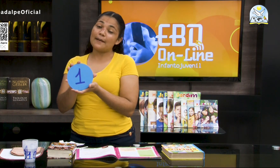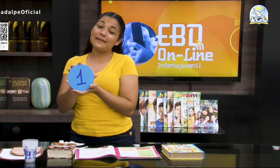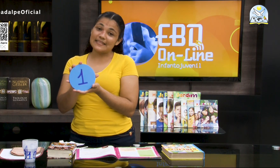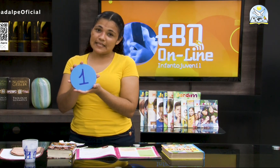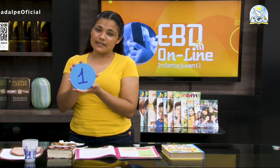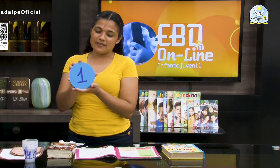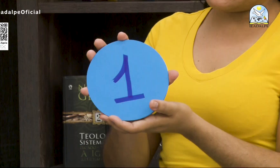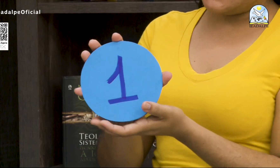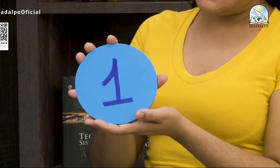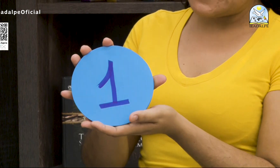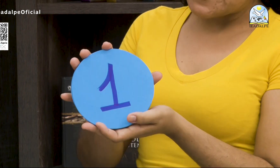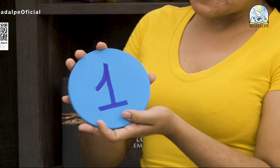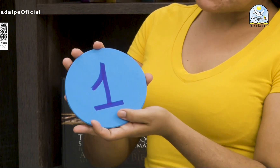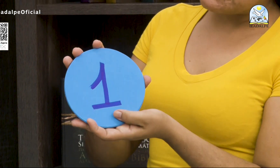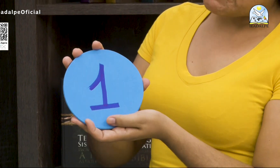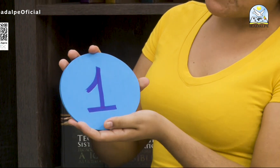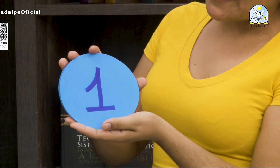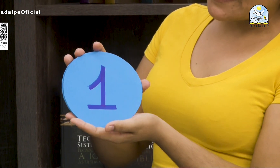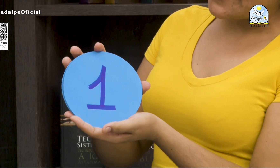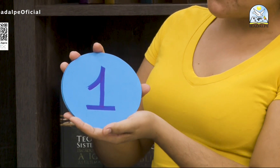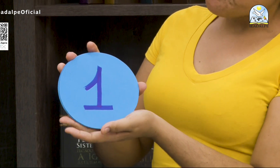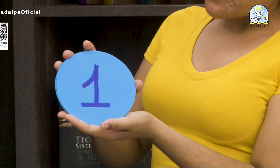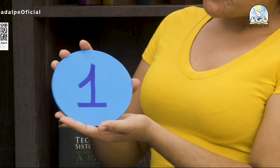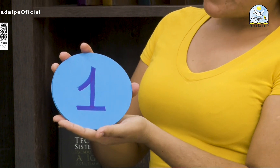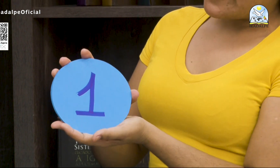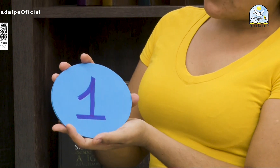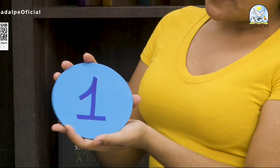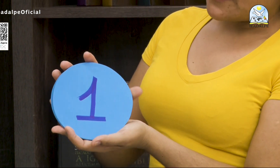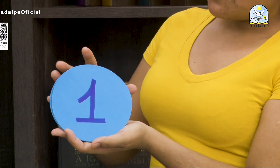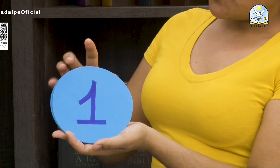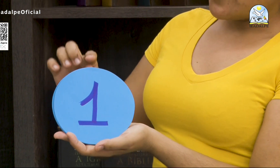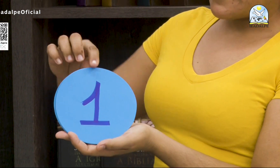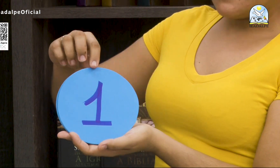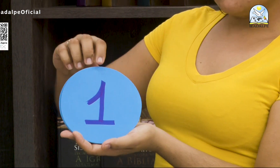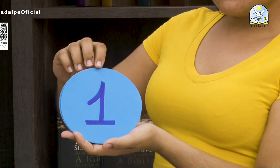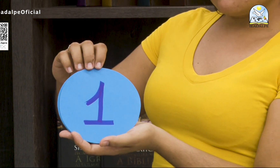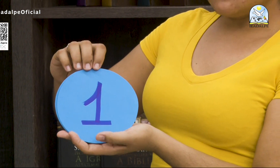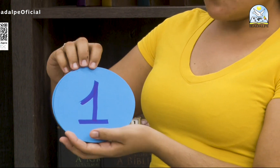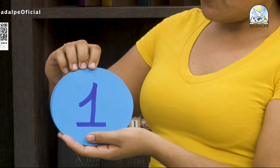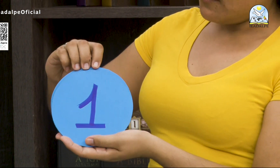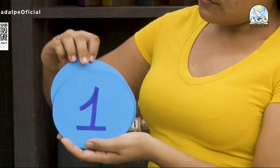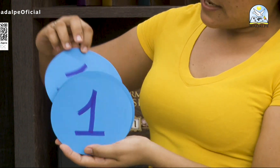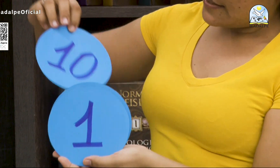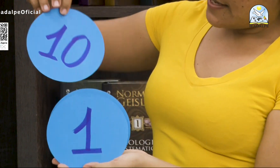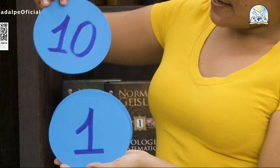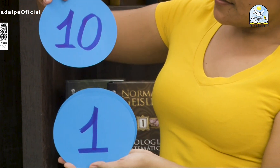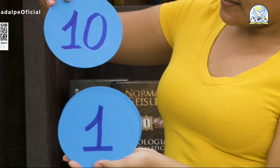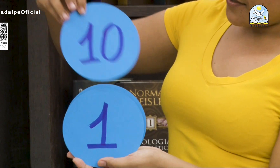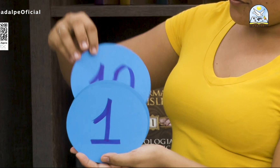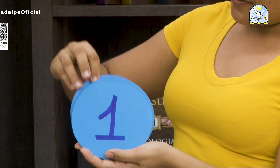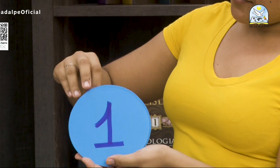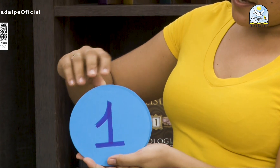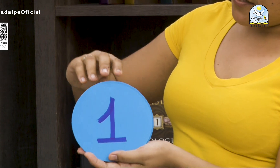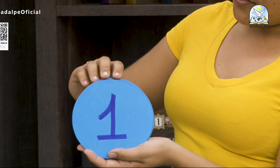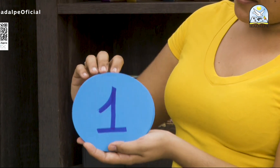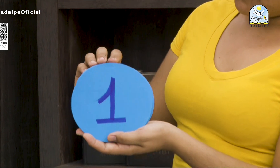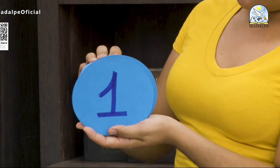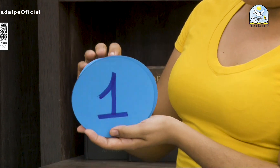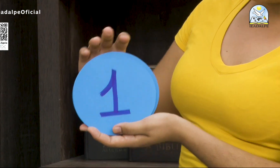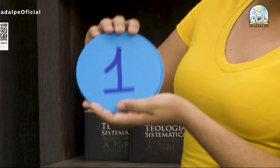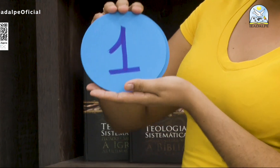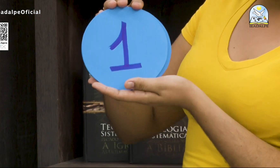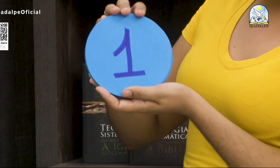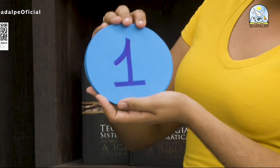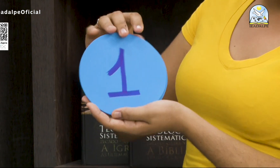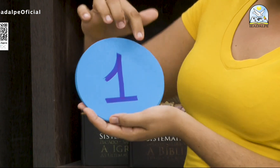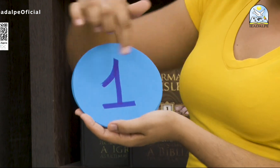Eu adaptei, na verdade, esse memorizando. O que é que acontece? Eu coloquei cartõezinhos de 1 a 10, tá aqui o número 10, tá? Então tem